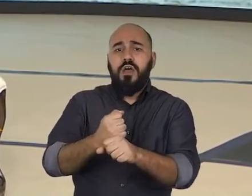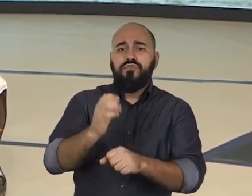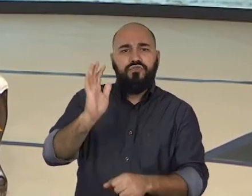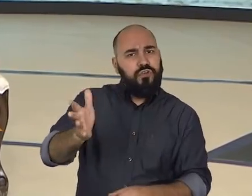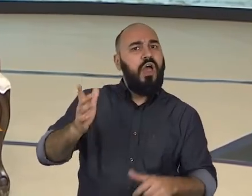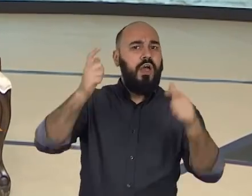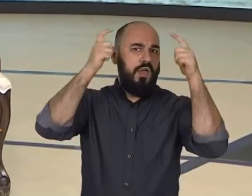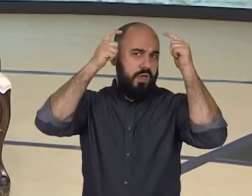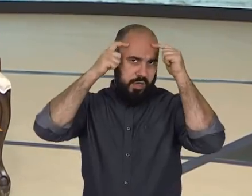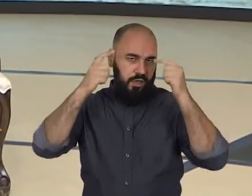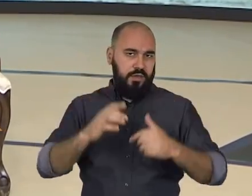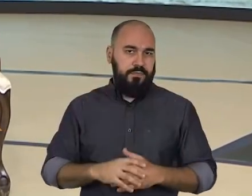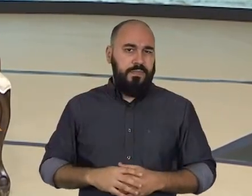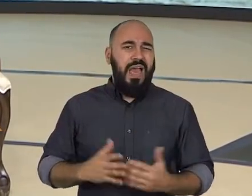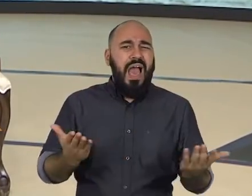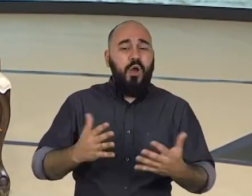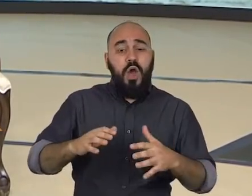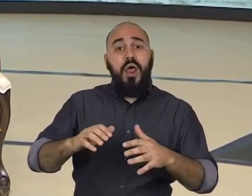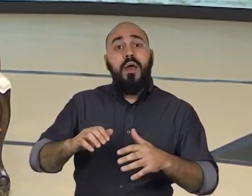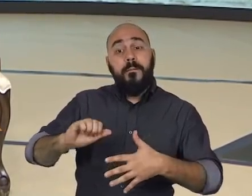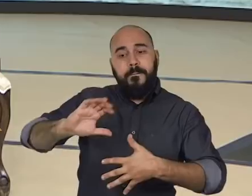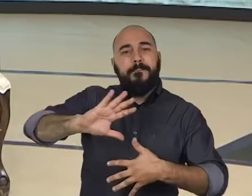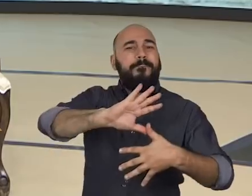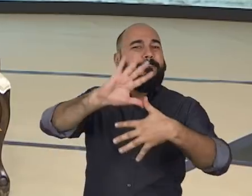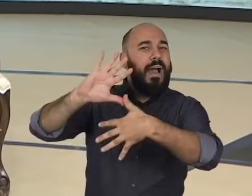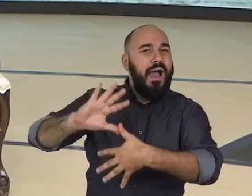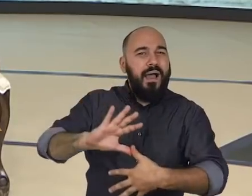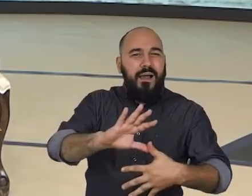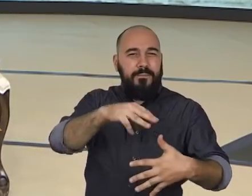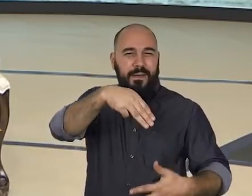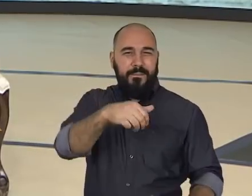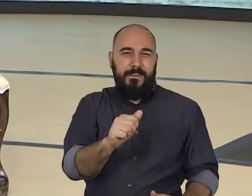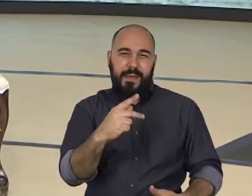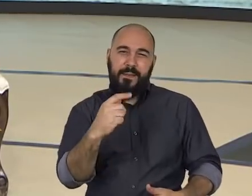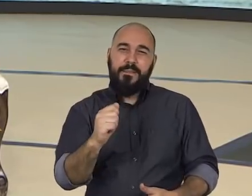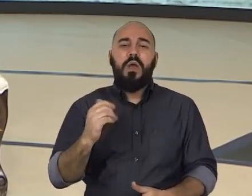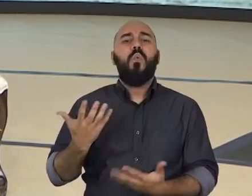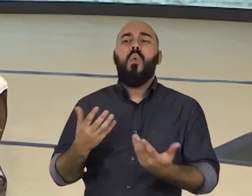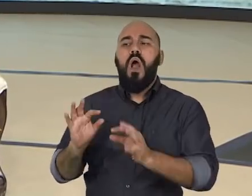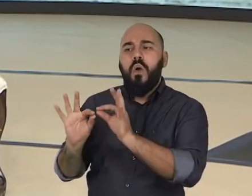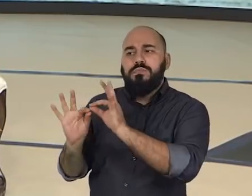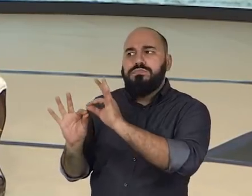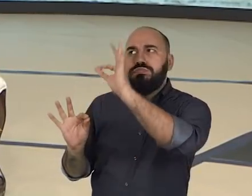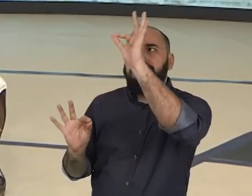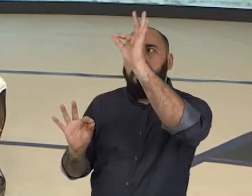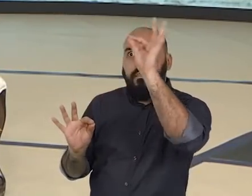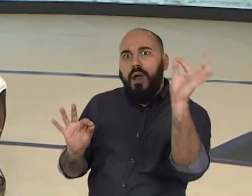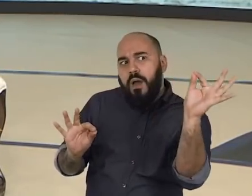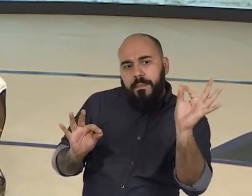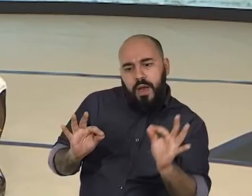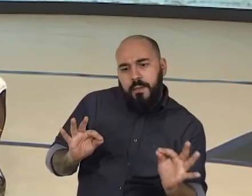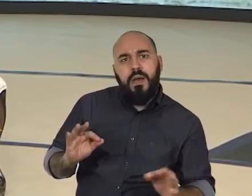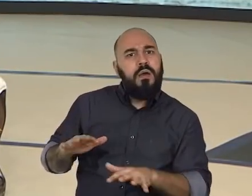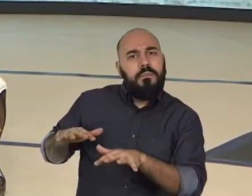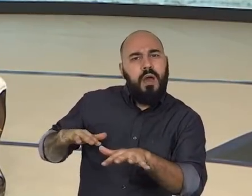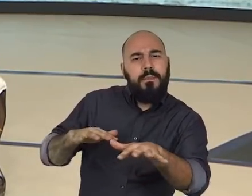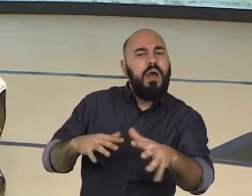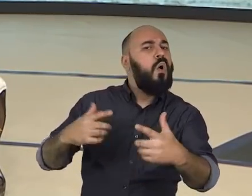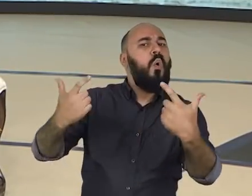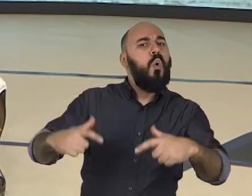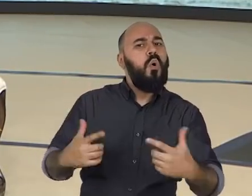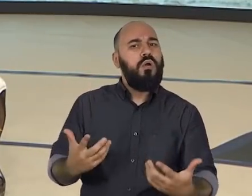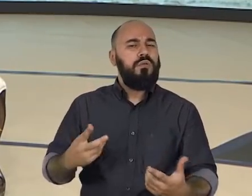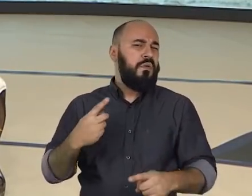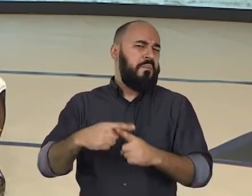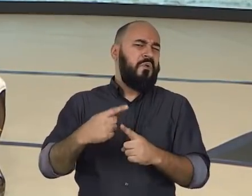vou mostrar para você no mapa a rota feita por Nabucodonosor e você entenderá o que o ataque de Jerusalém tem a